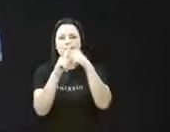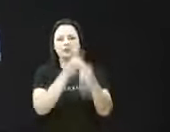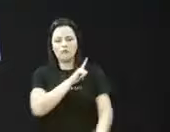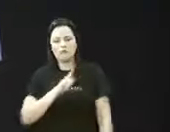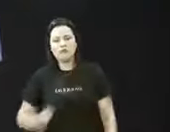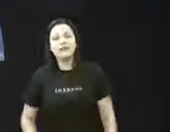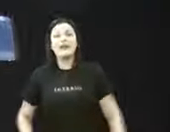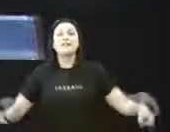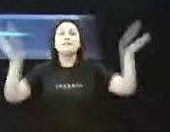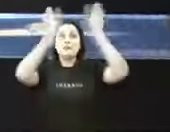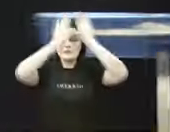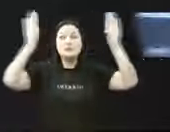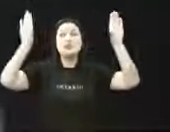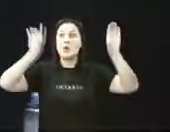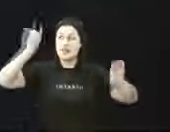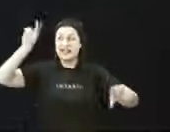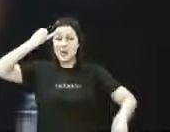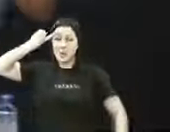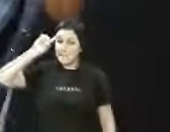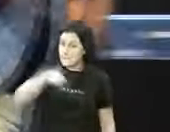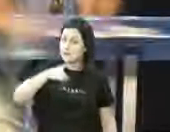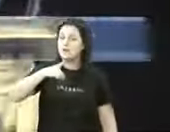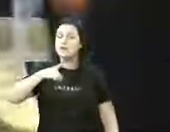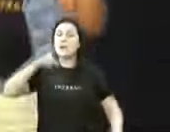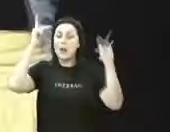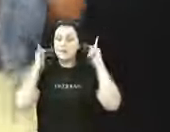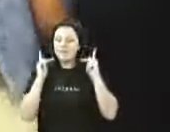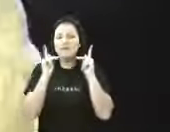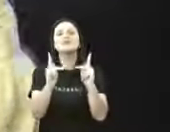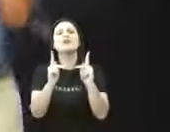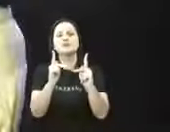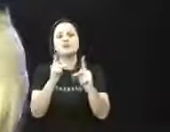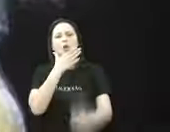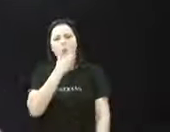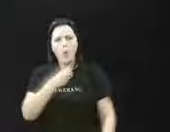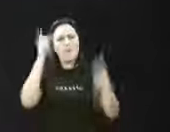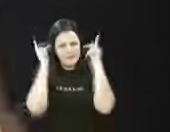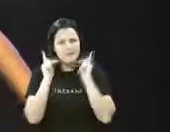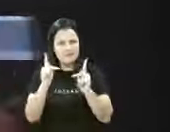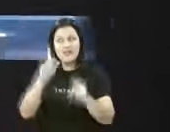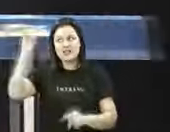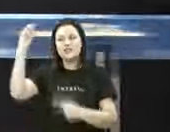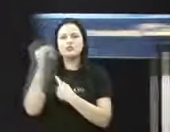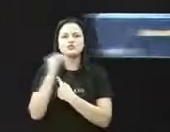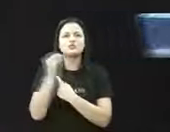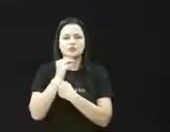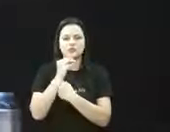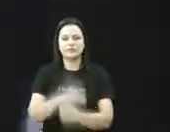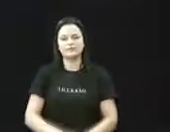céu. Quem manda em profeta é Deus. Quem cuida de profeta é Deus.